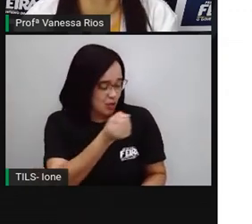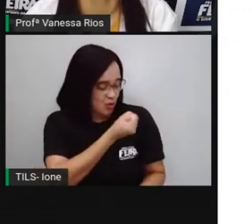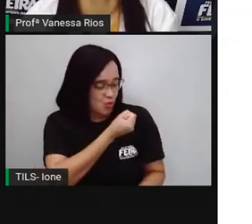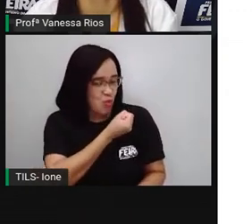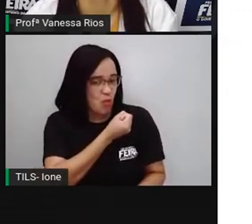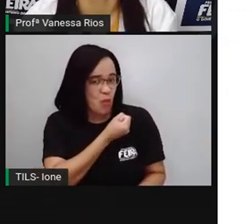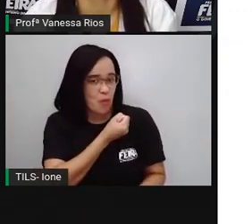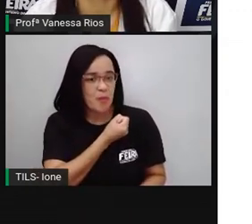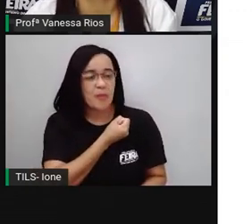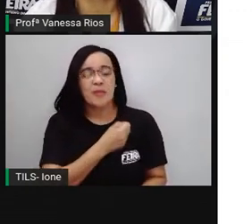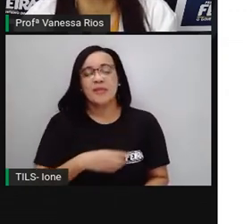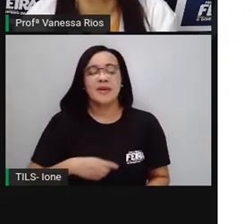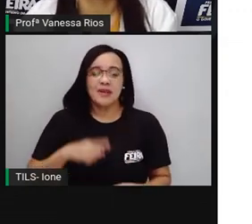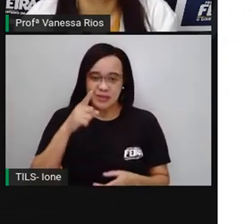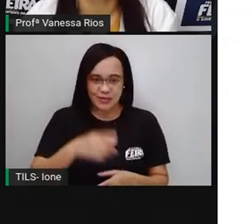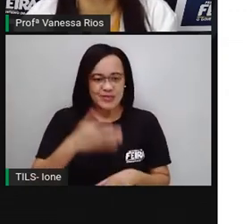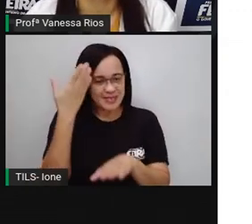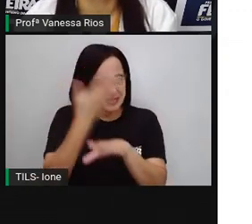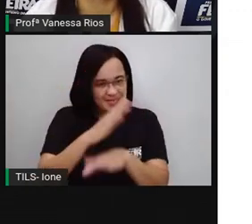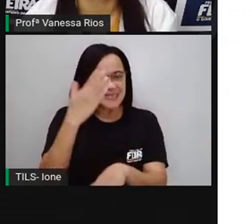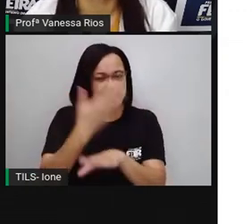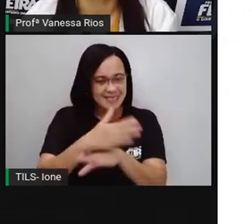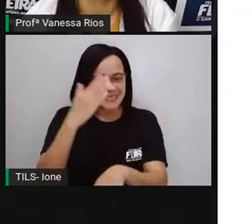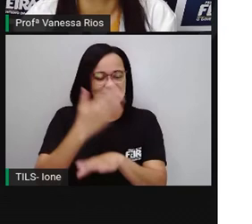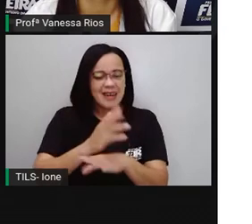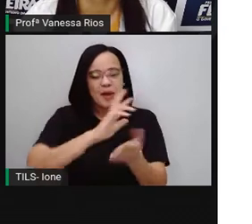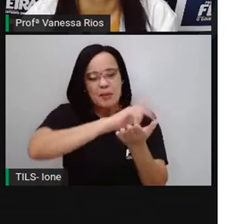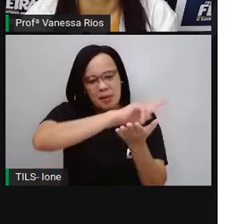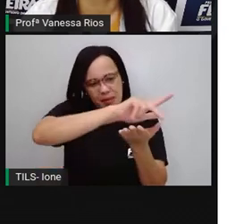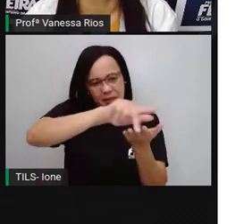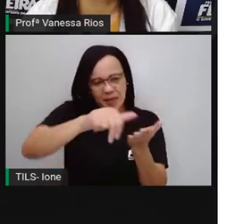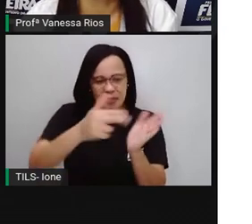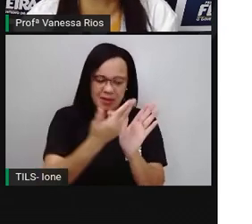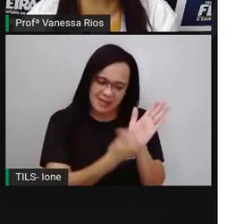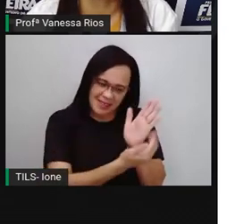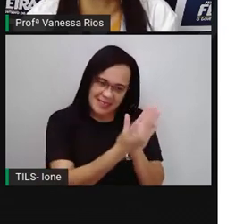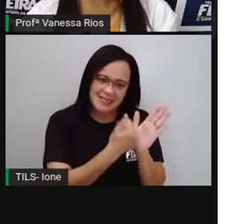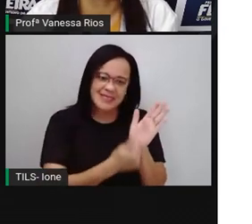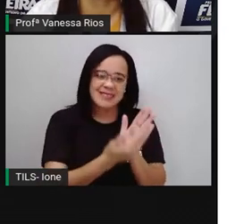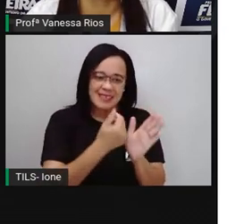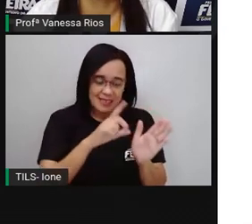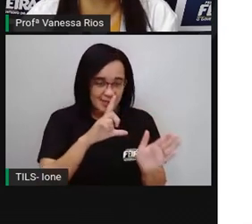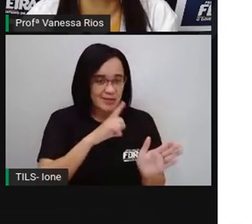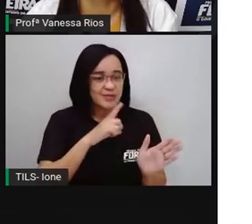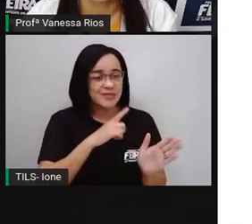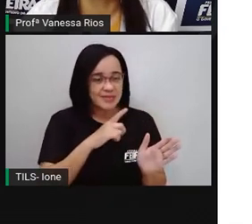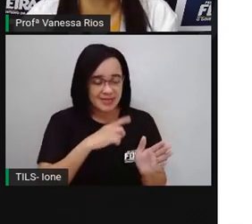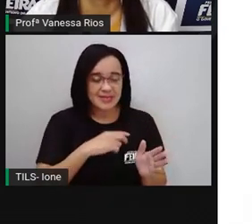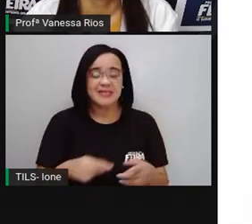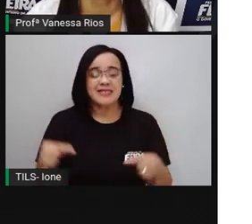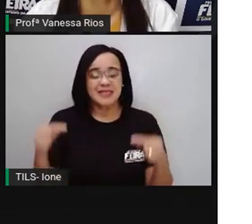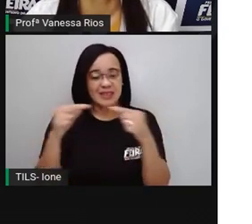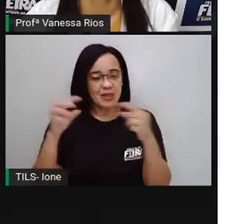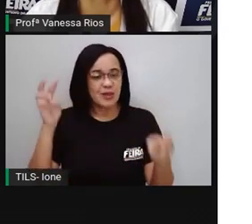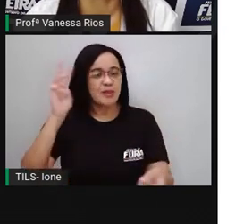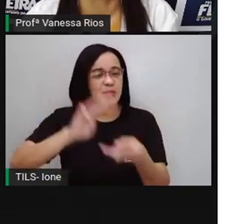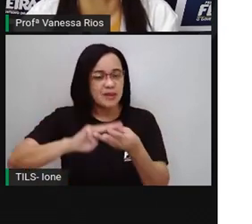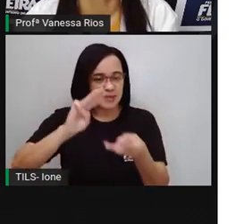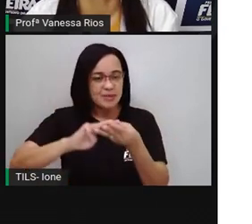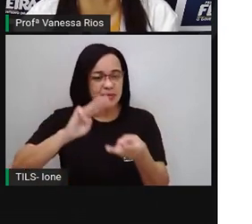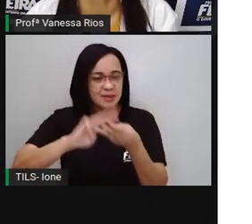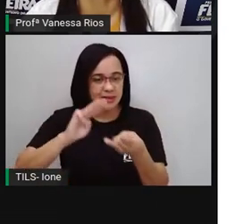de faces das várias figuras espaciais, tá certo? Das várias figuras tridimensionais, observando